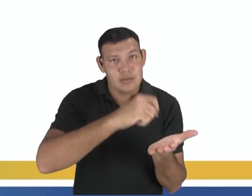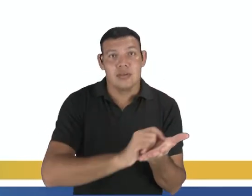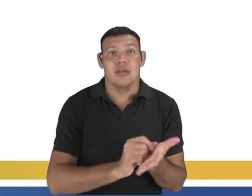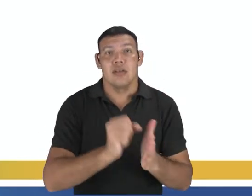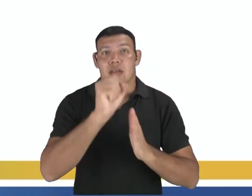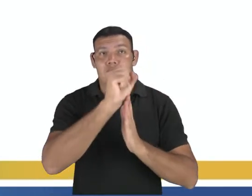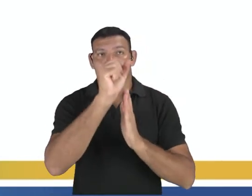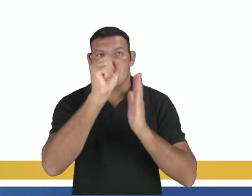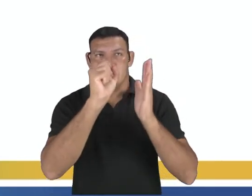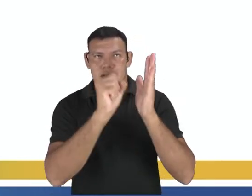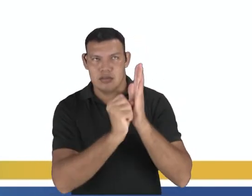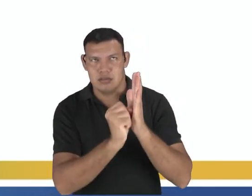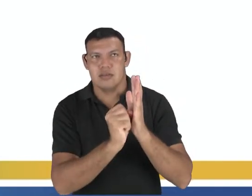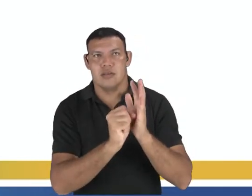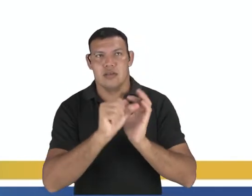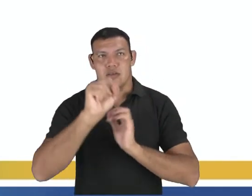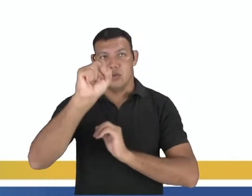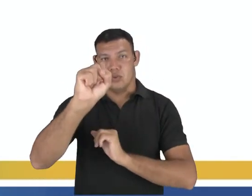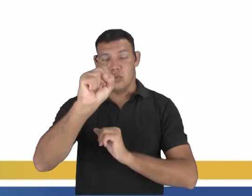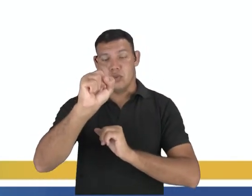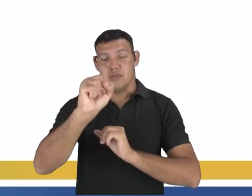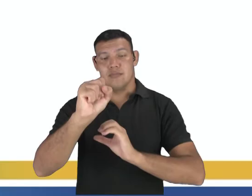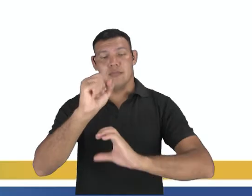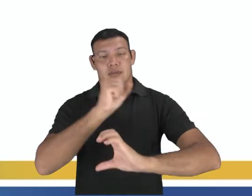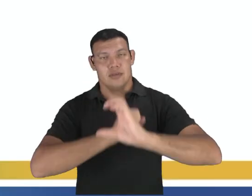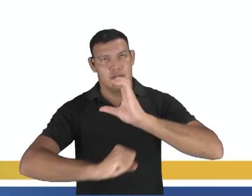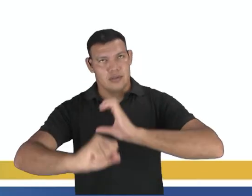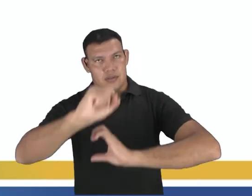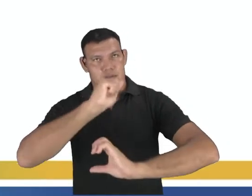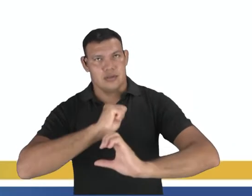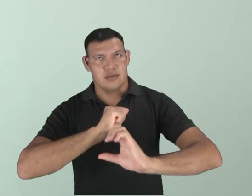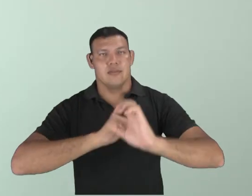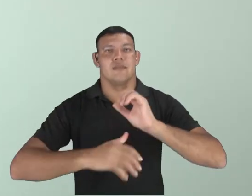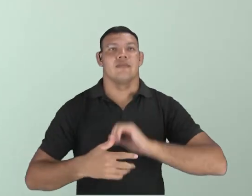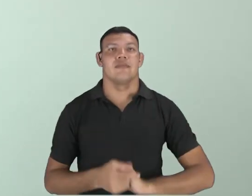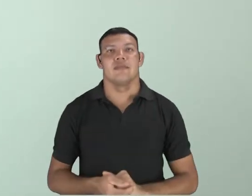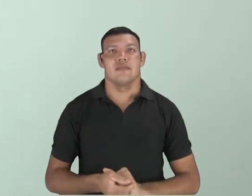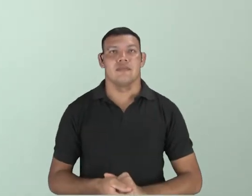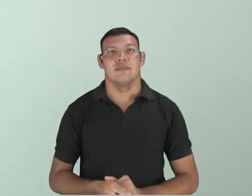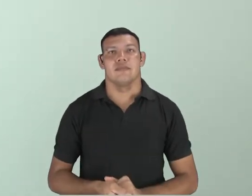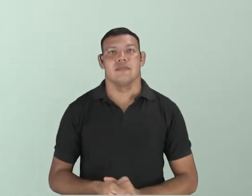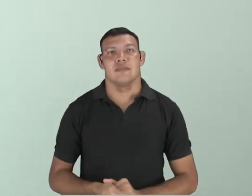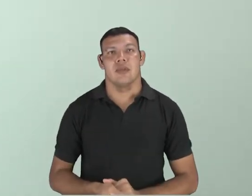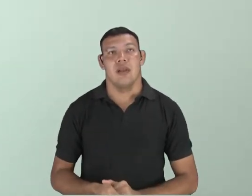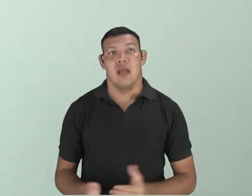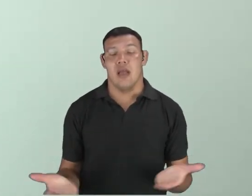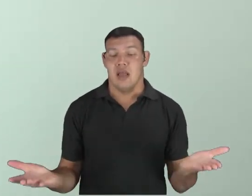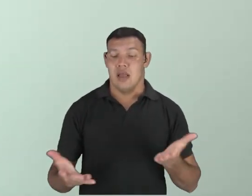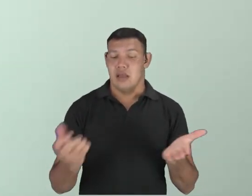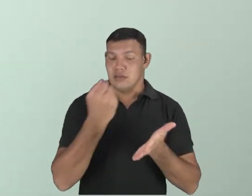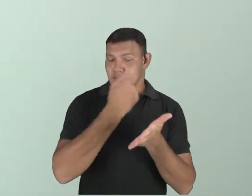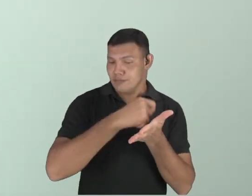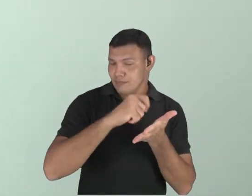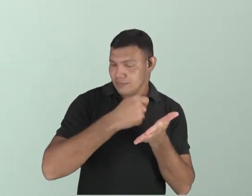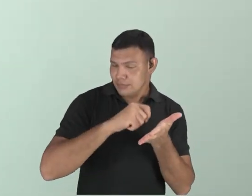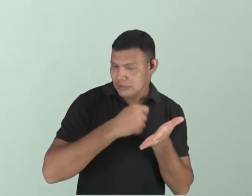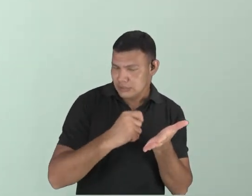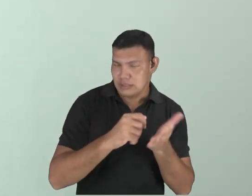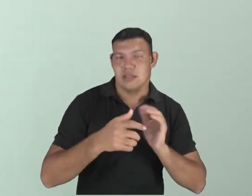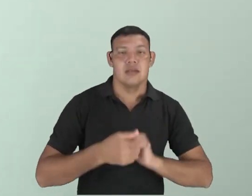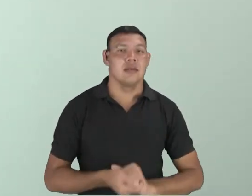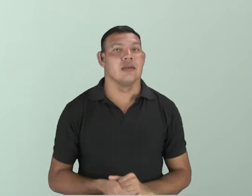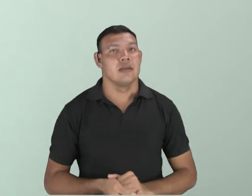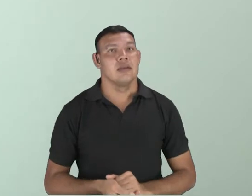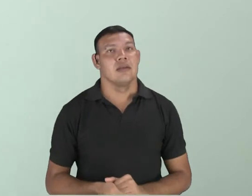8 anos antes de Cristo, ok? Escrita alfabética. O uso da